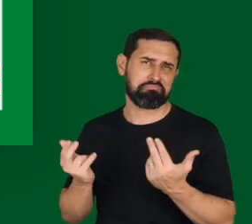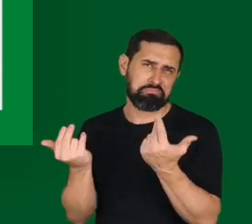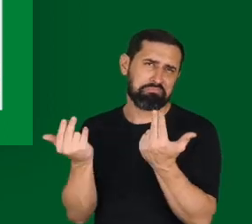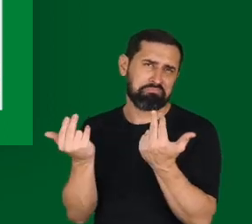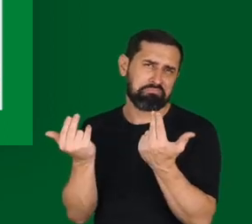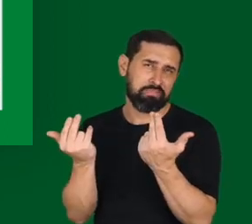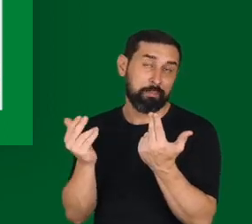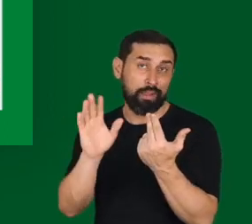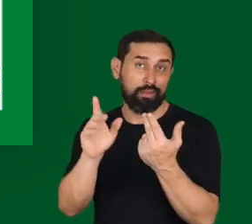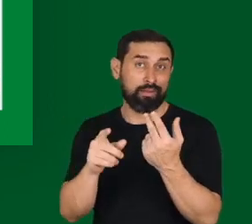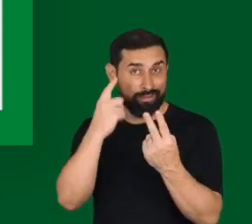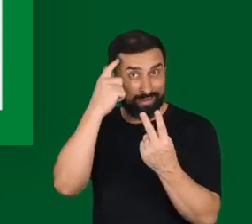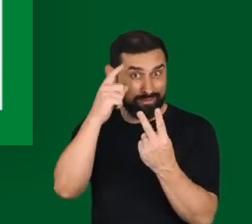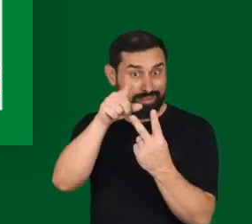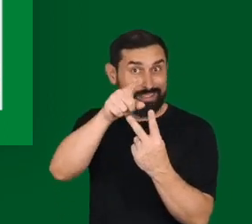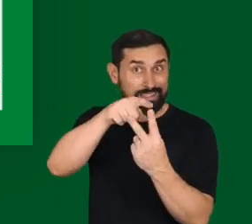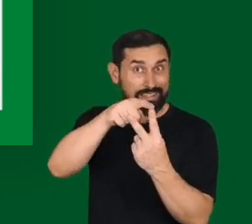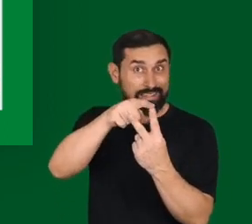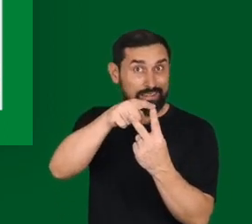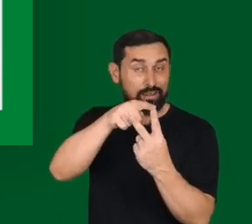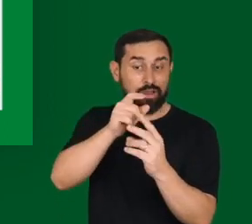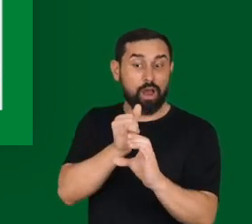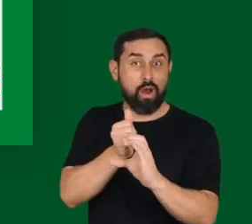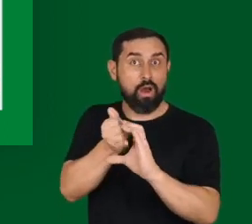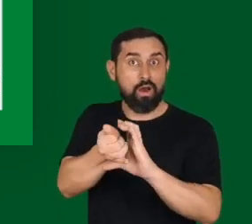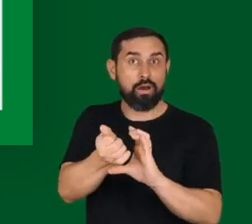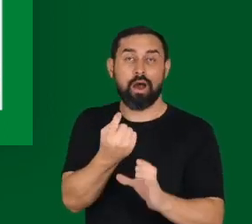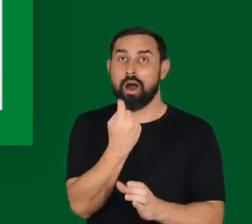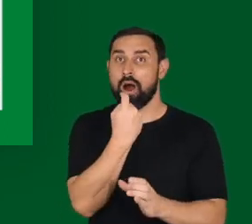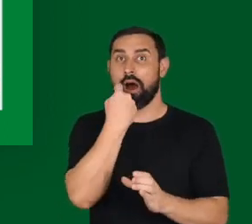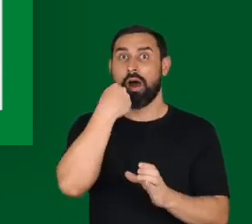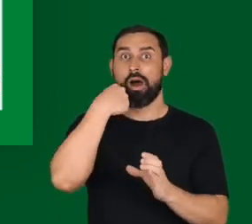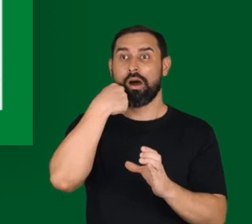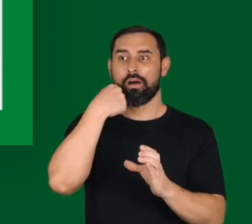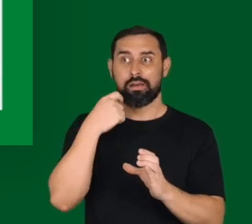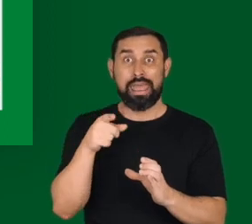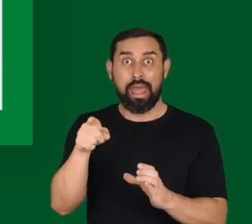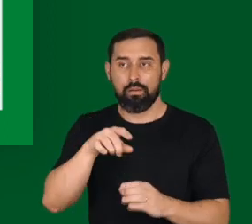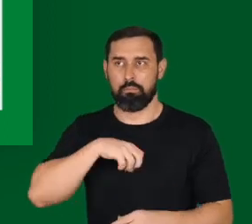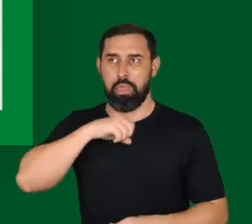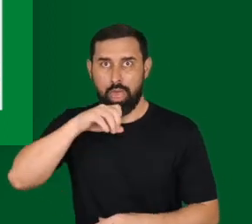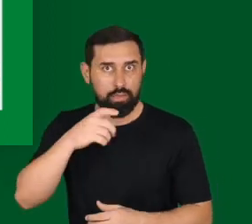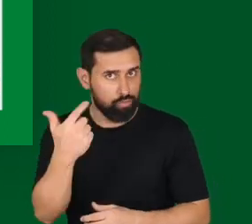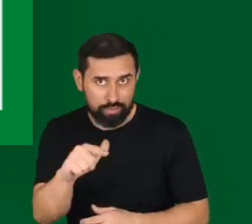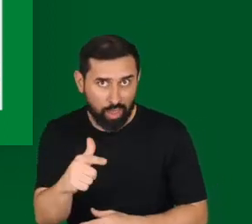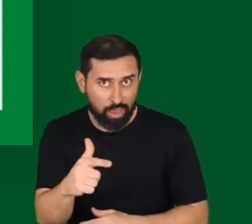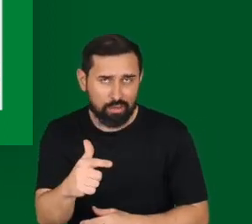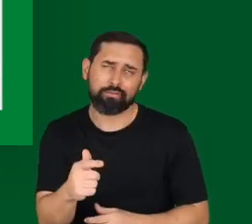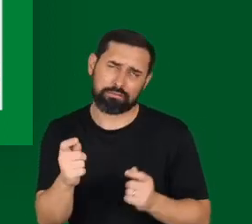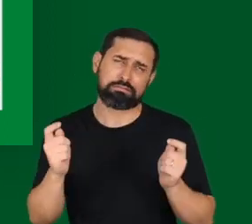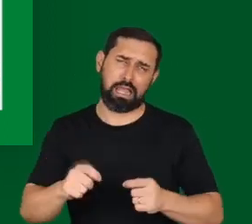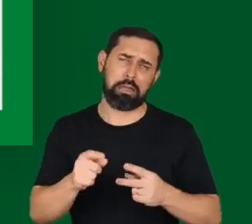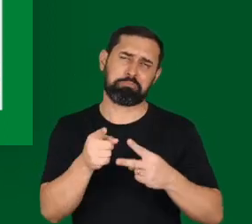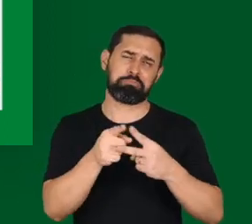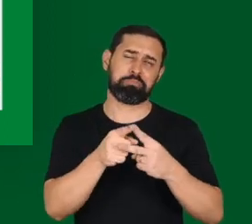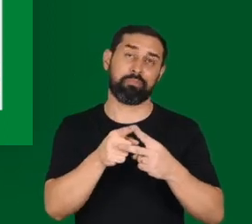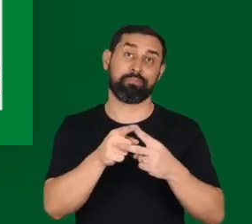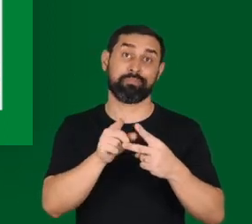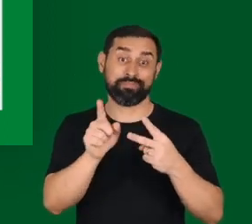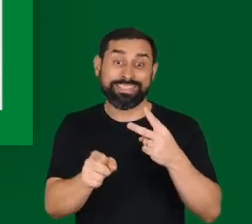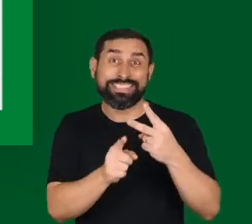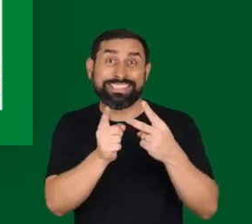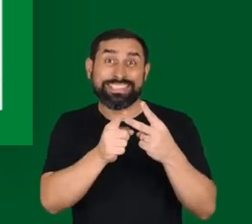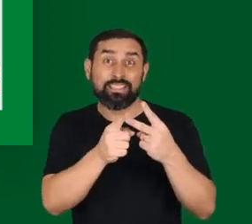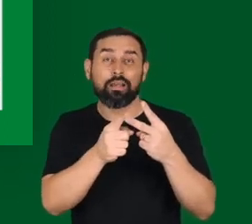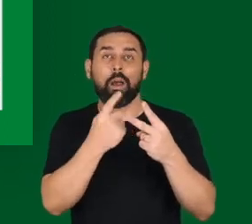da língua. Então, as duas têm a mesma função. A indicação da cânula oro é somente para paciente que não tenha reflexo de